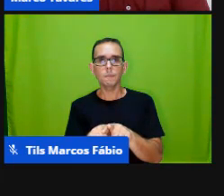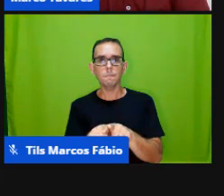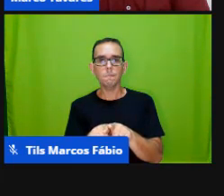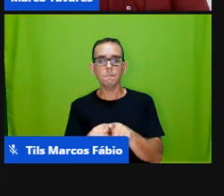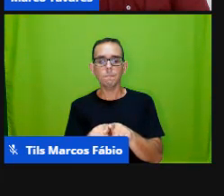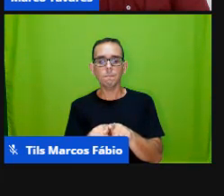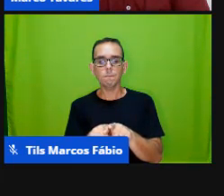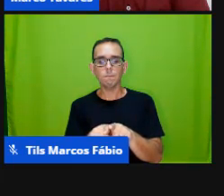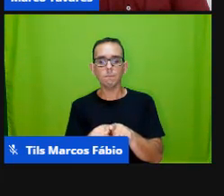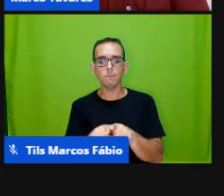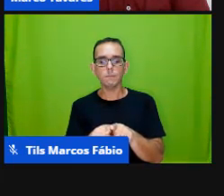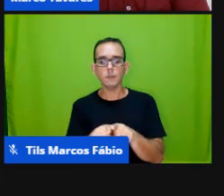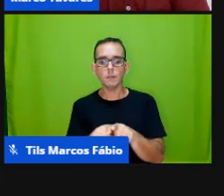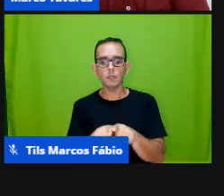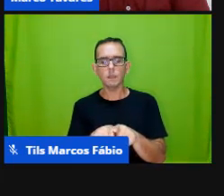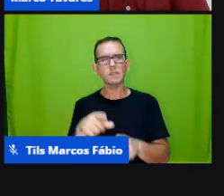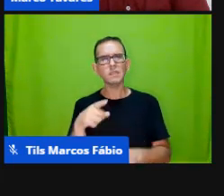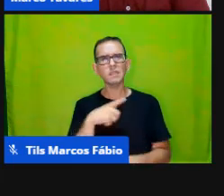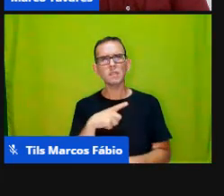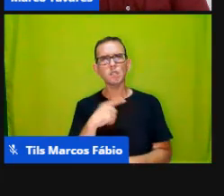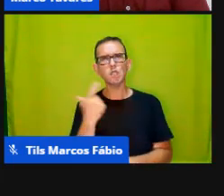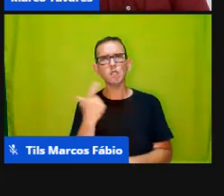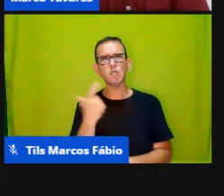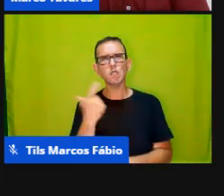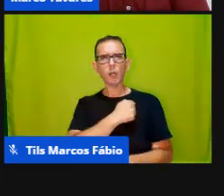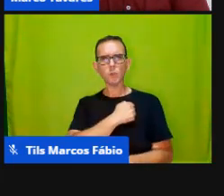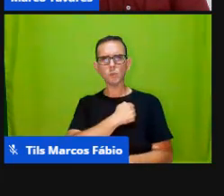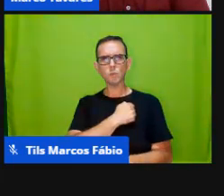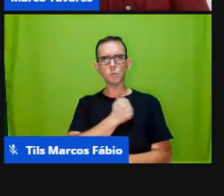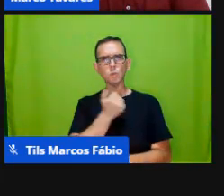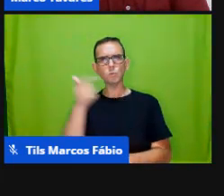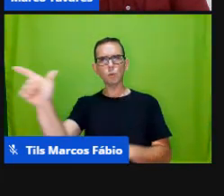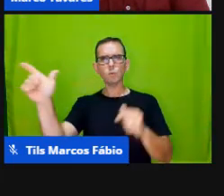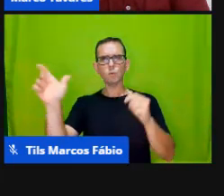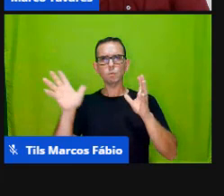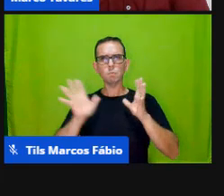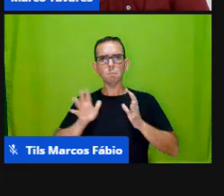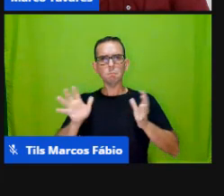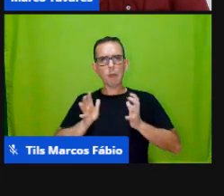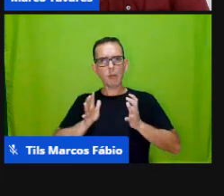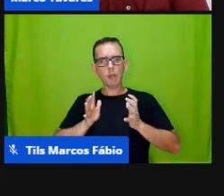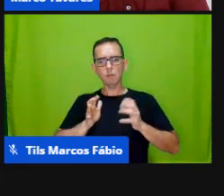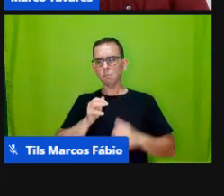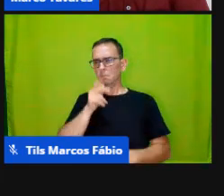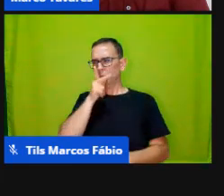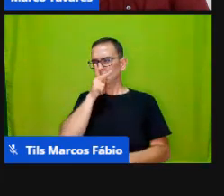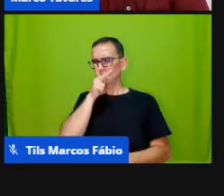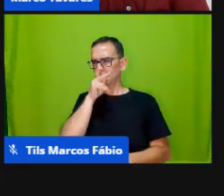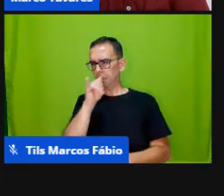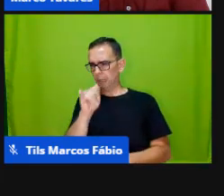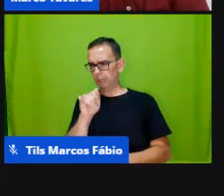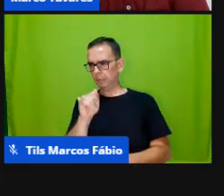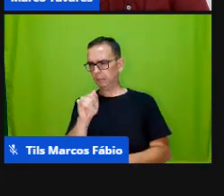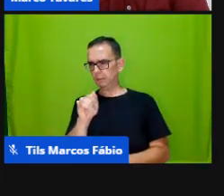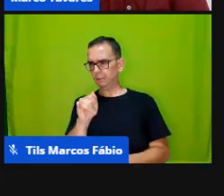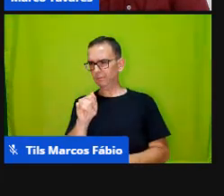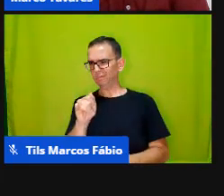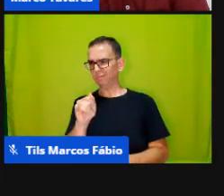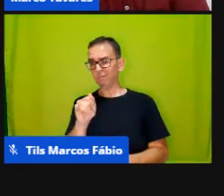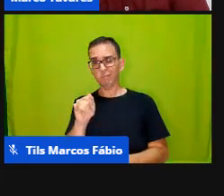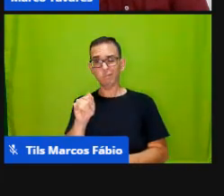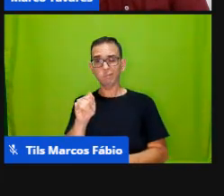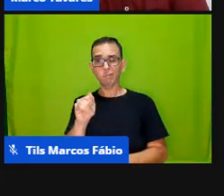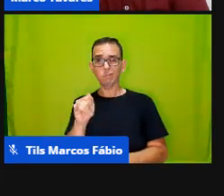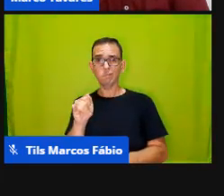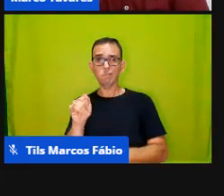de um bairro distante, o pai com uma condição de vida um pouco menor do